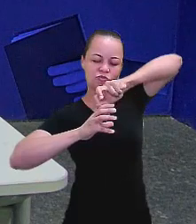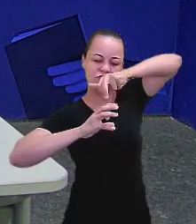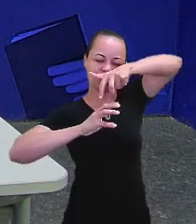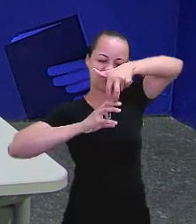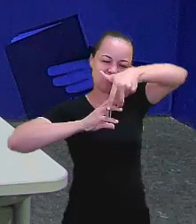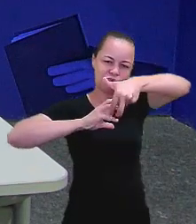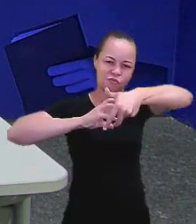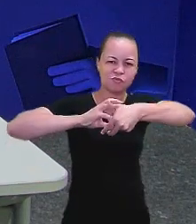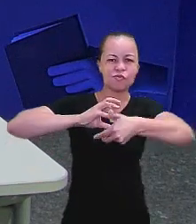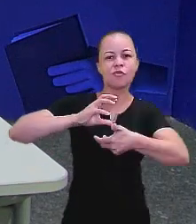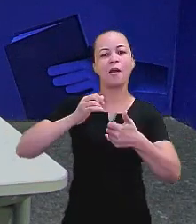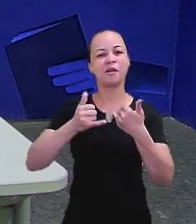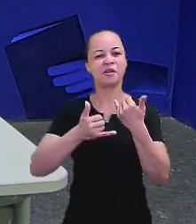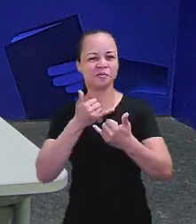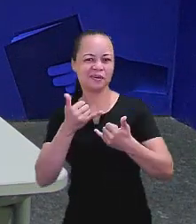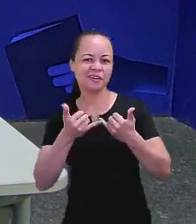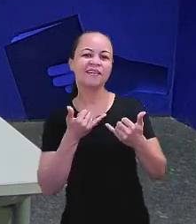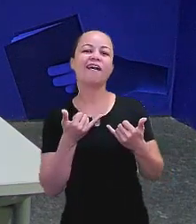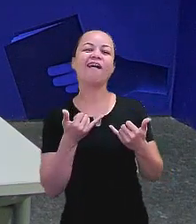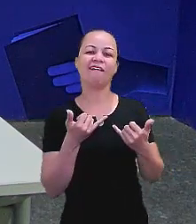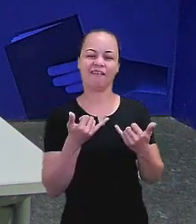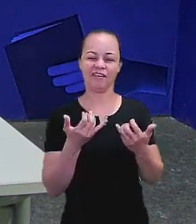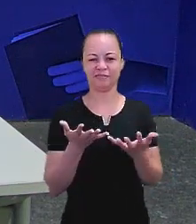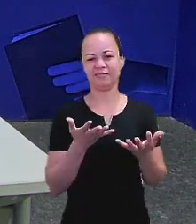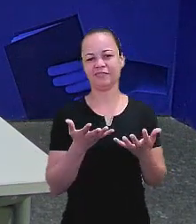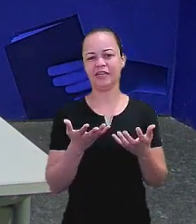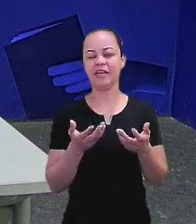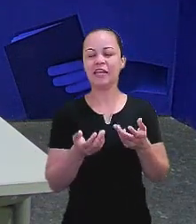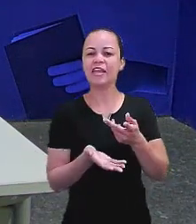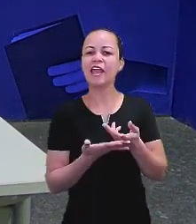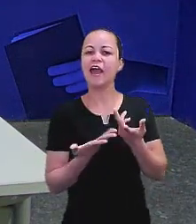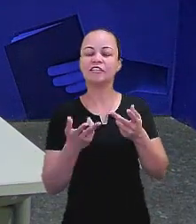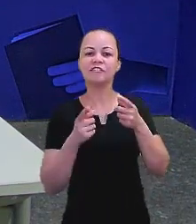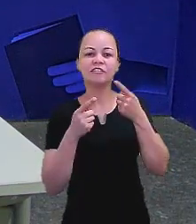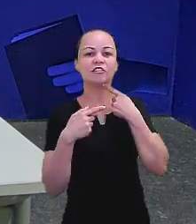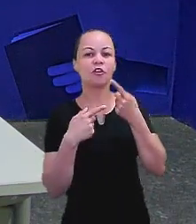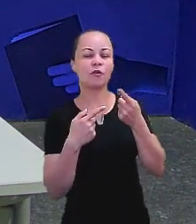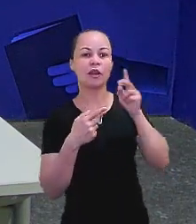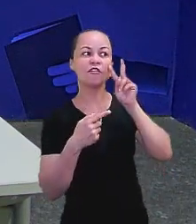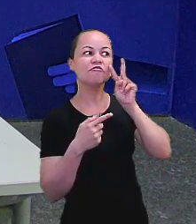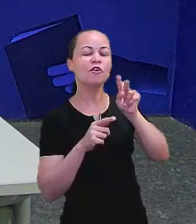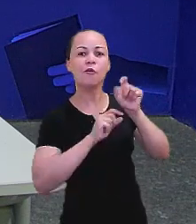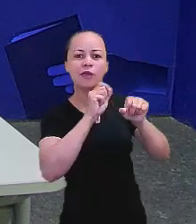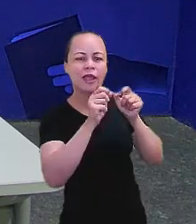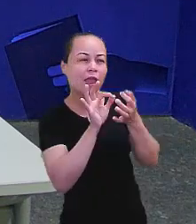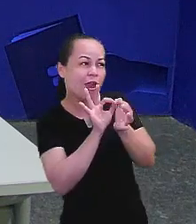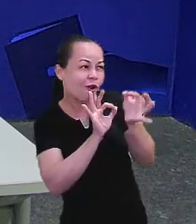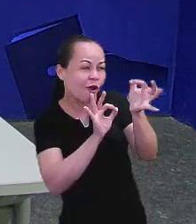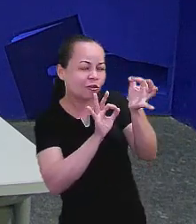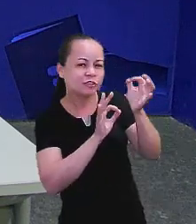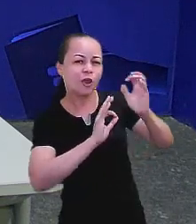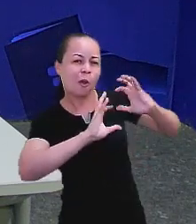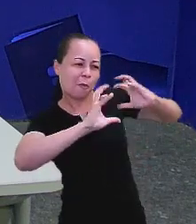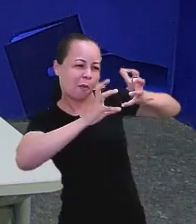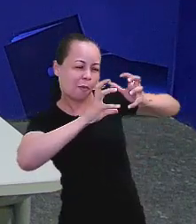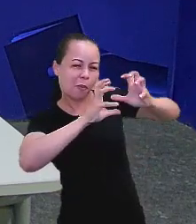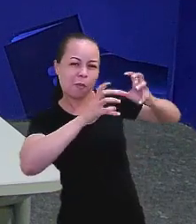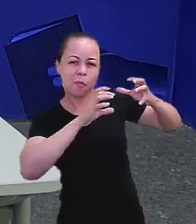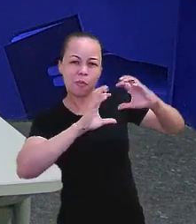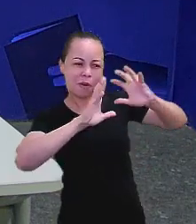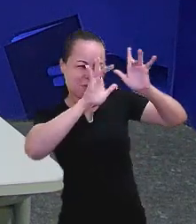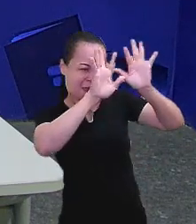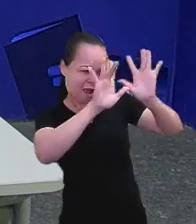aí. Ah, e adivinha só o que eles avistaram de longe? Uma bola de neve vindo bem